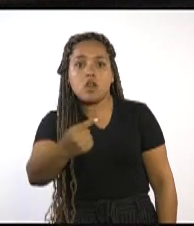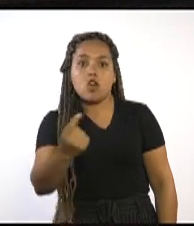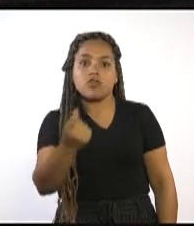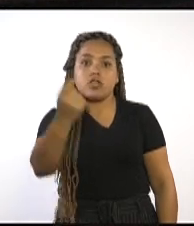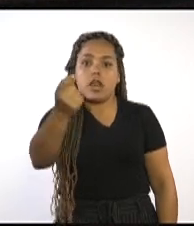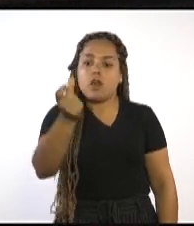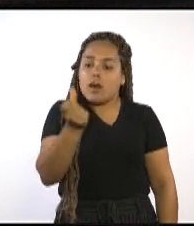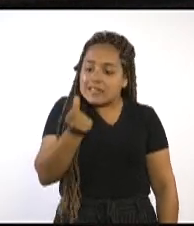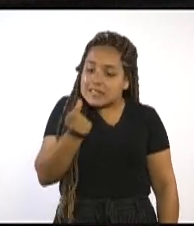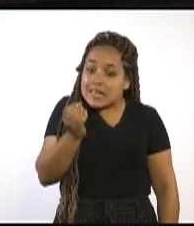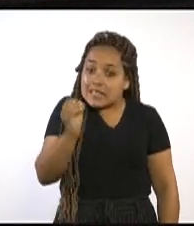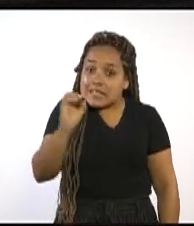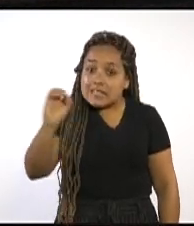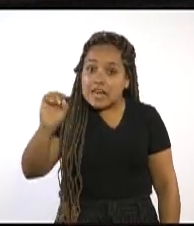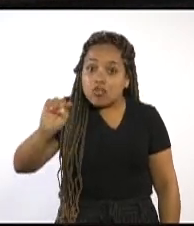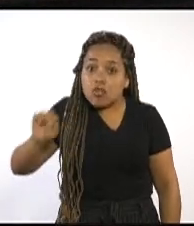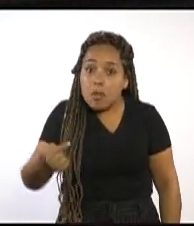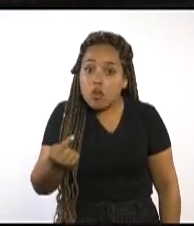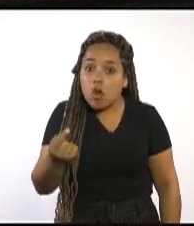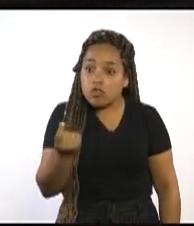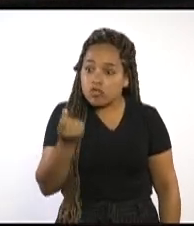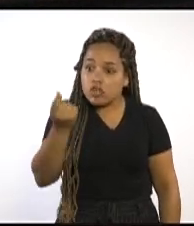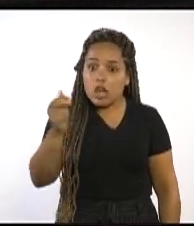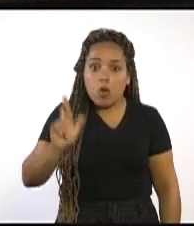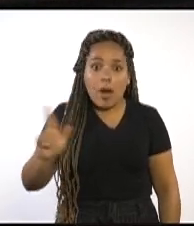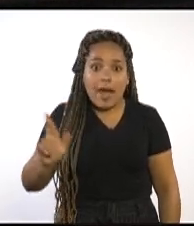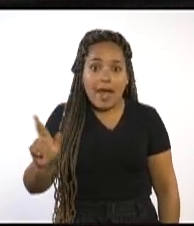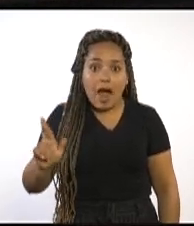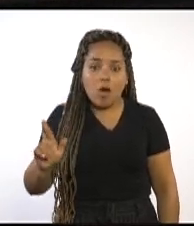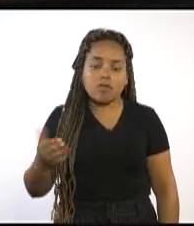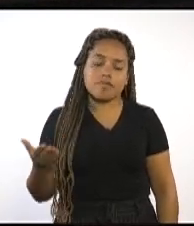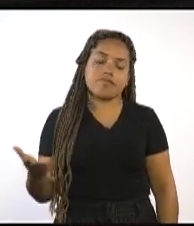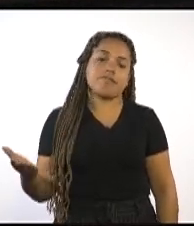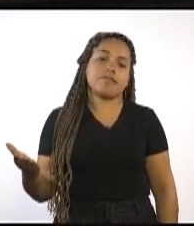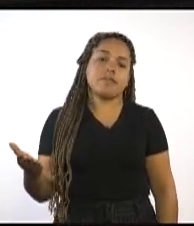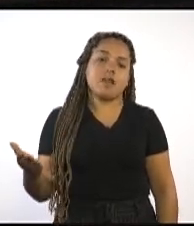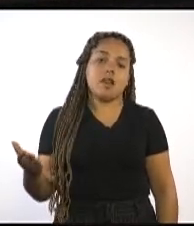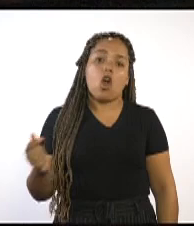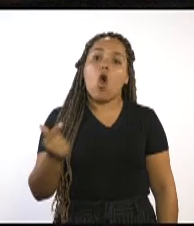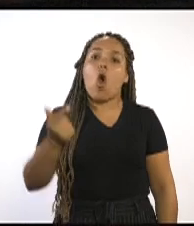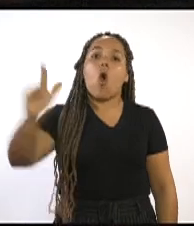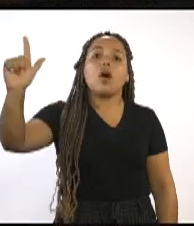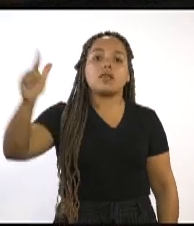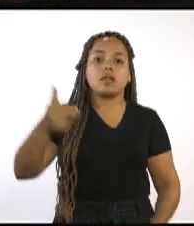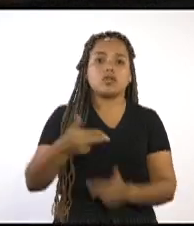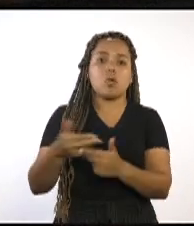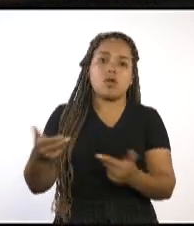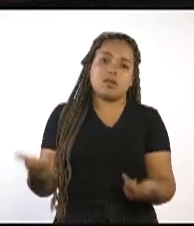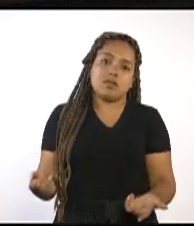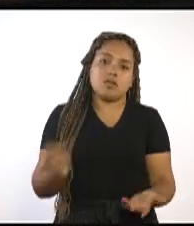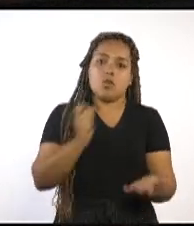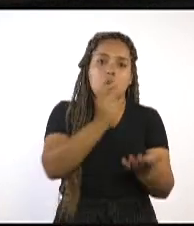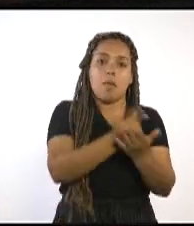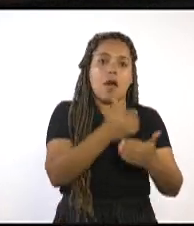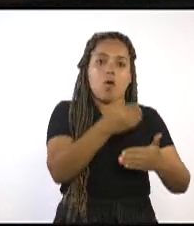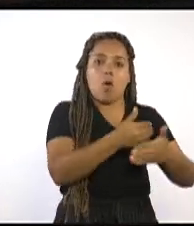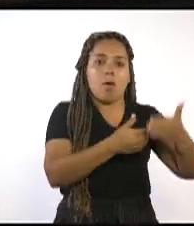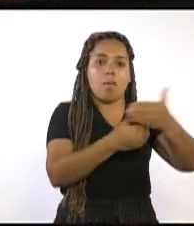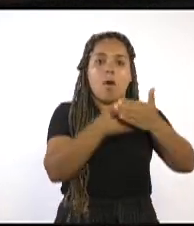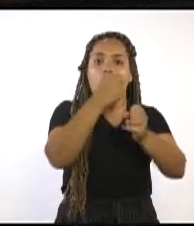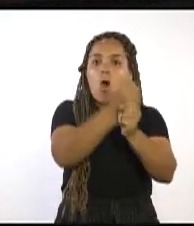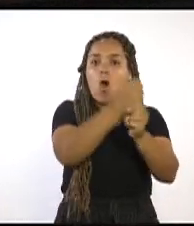600 milhões, aproximadamente, deixaram de ser investidos. Se